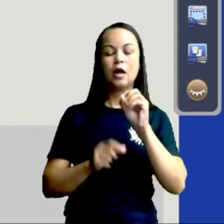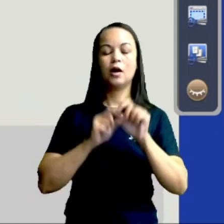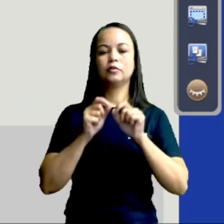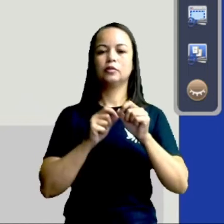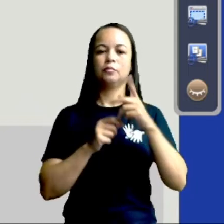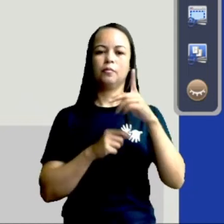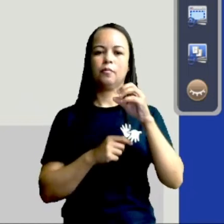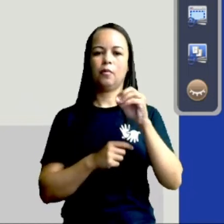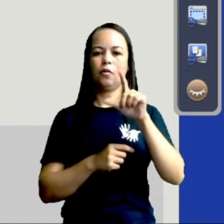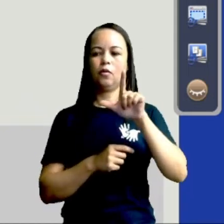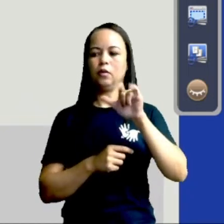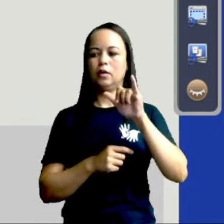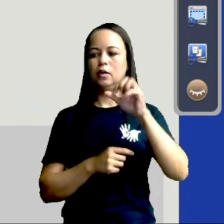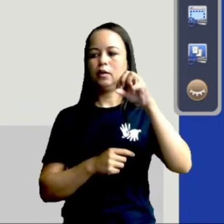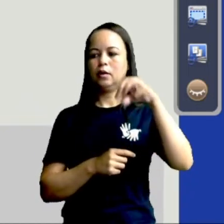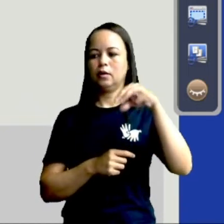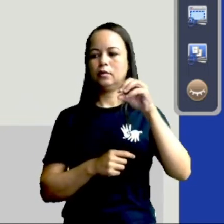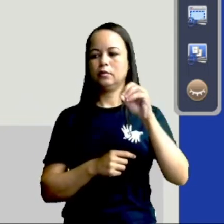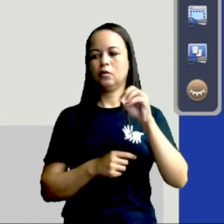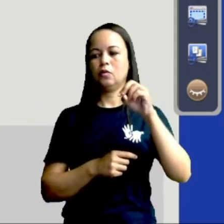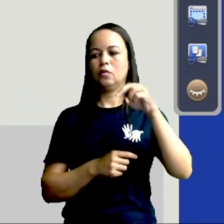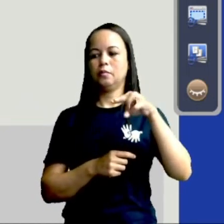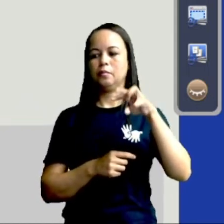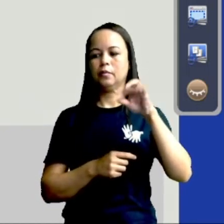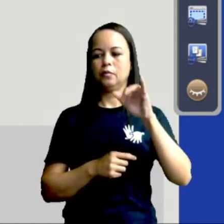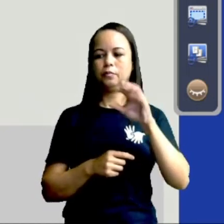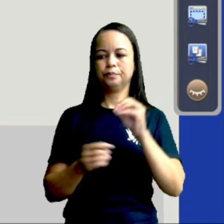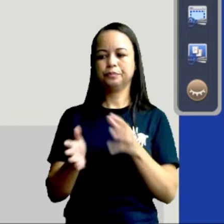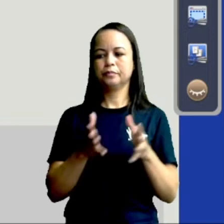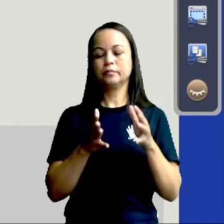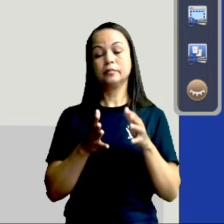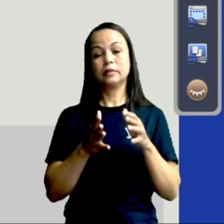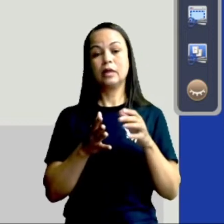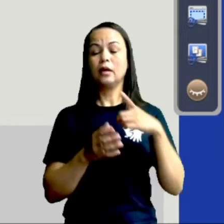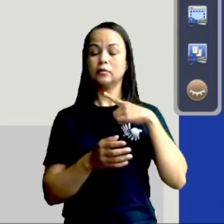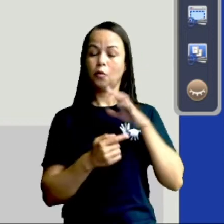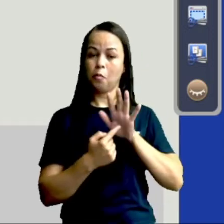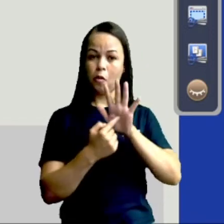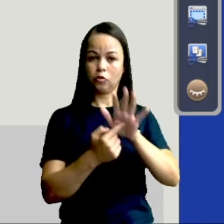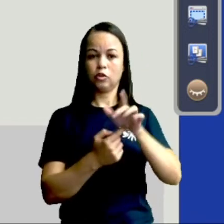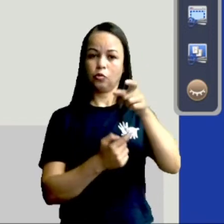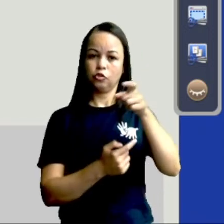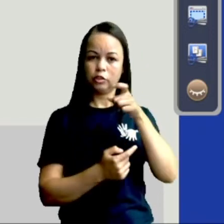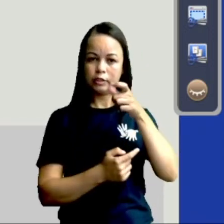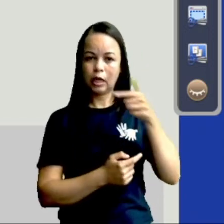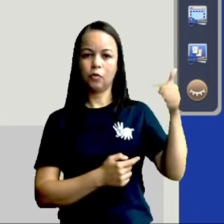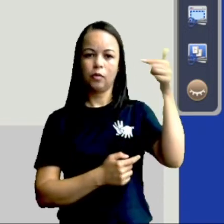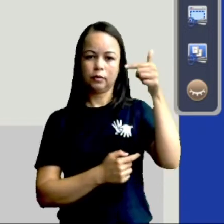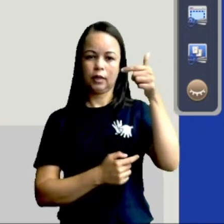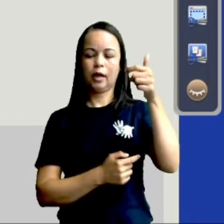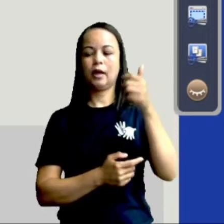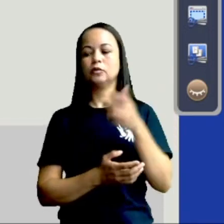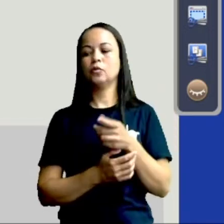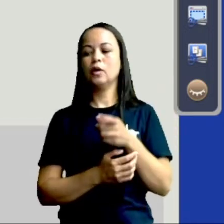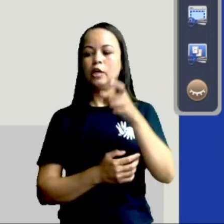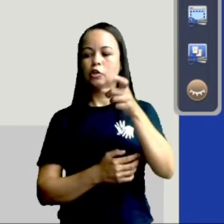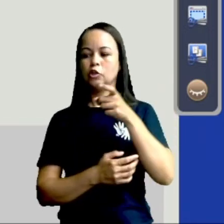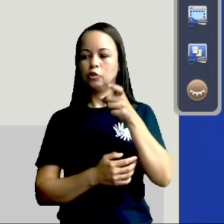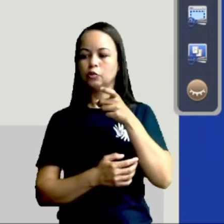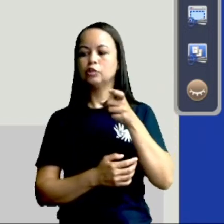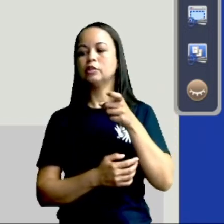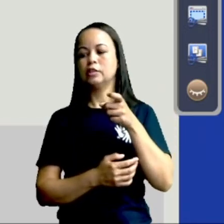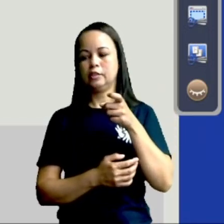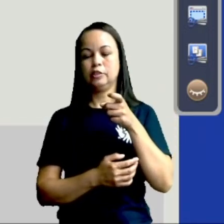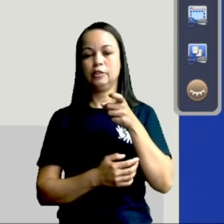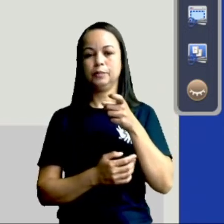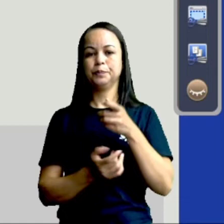Aparece na equação o x ao quadrado e o x à primeira, ó, tá vendo? Tem o x ao quadrado e tem o